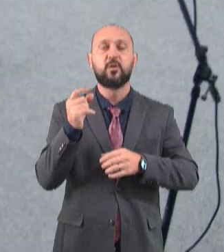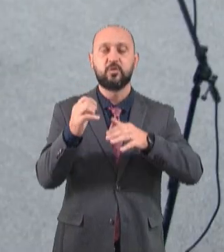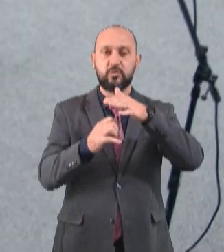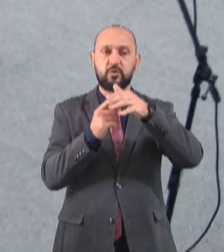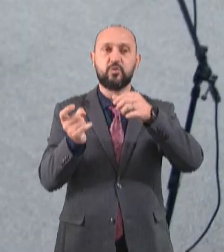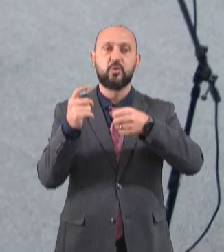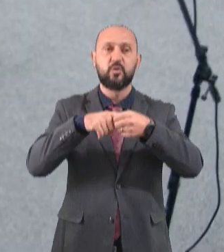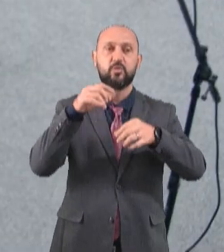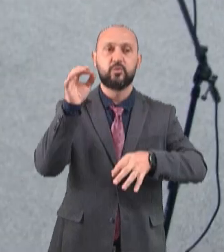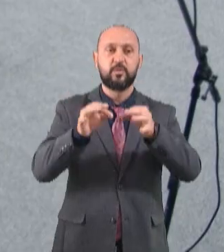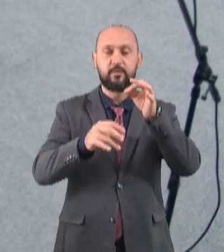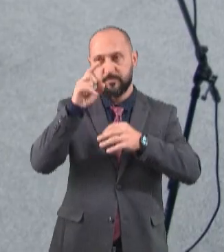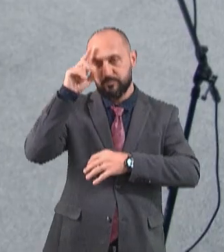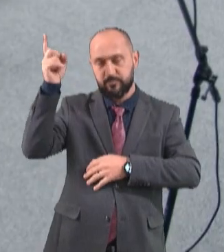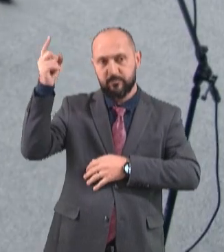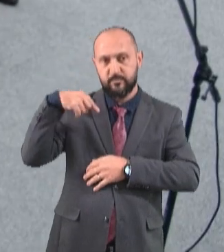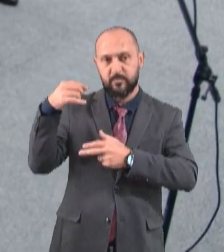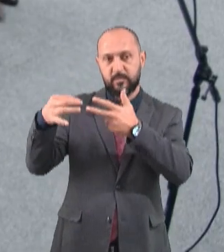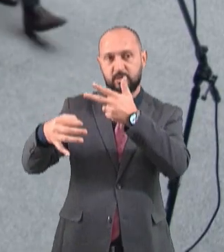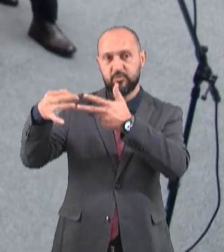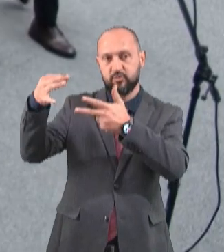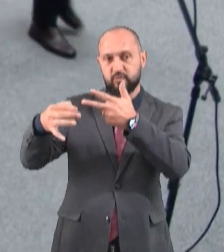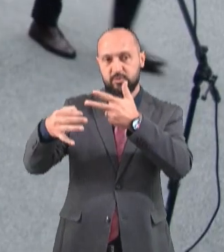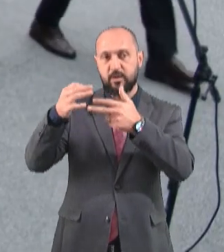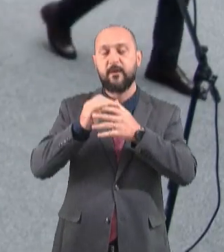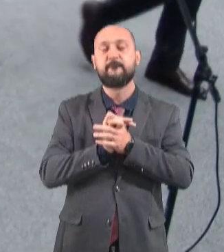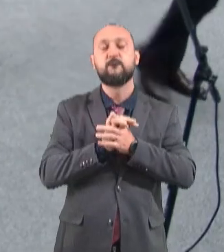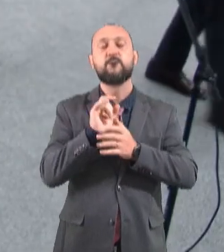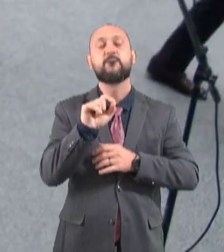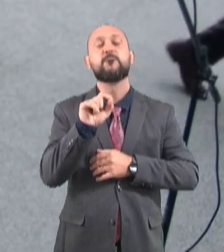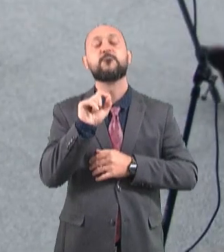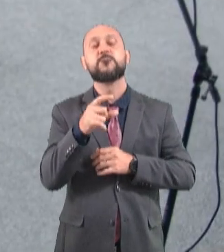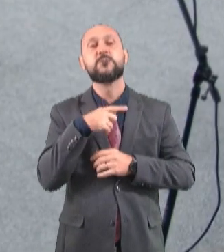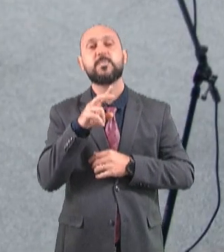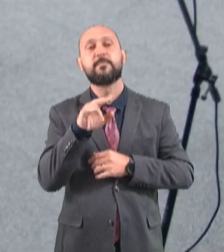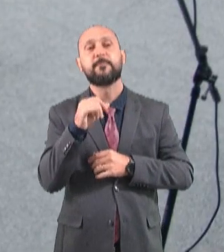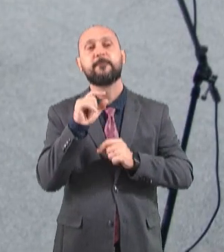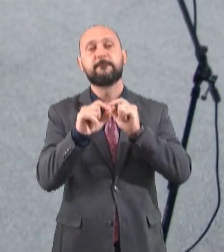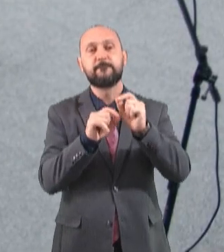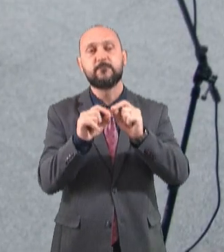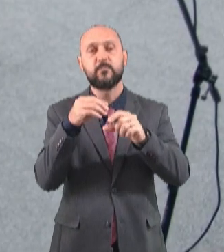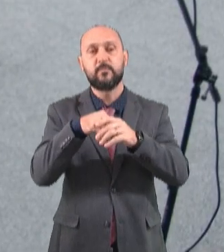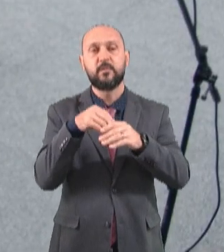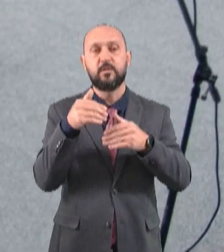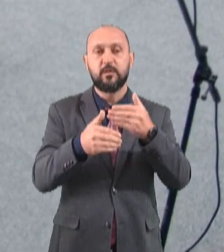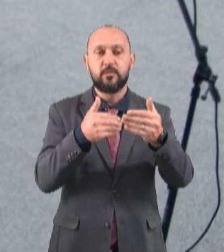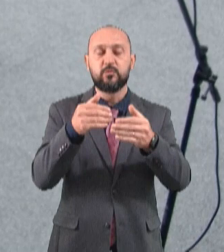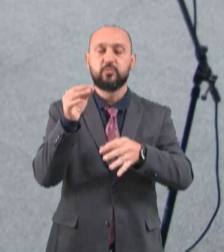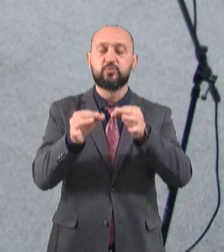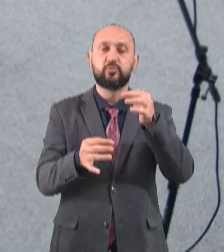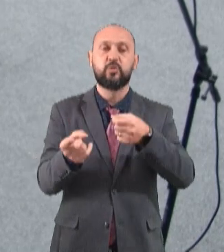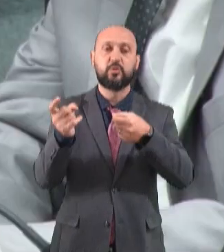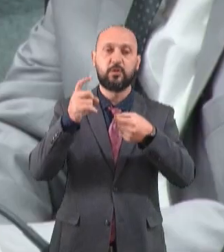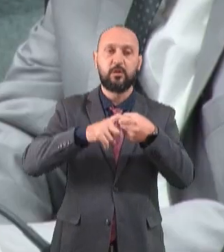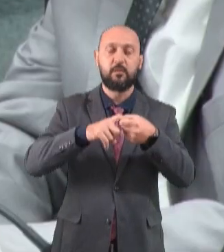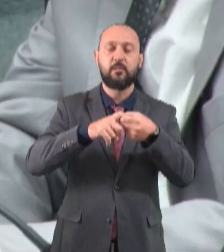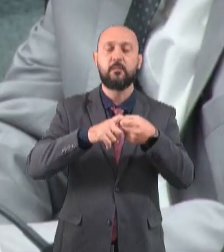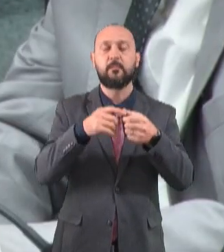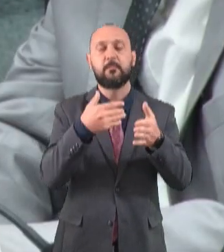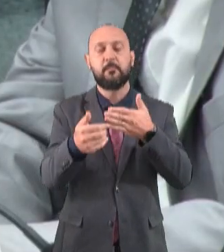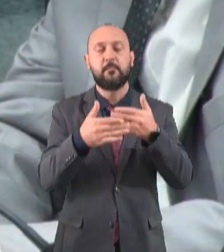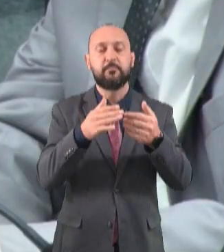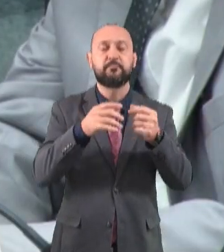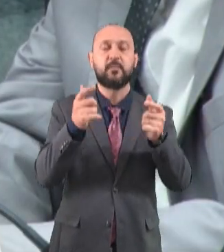recuperação judicial é determinada pela justiça. Quem estiver em processo de recuperação judicial,